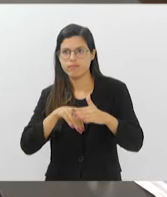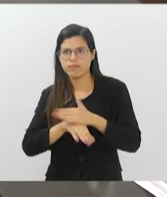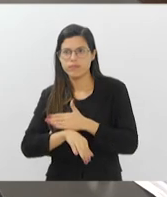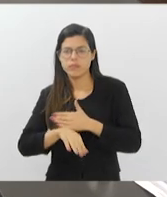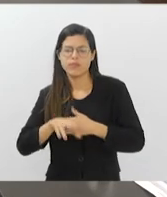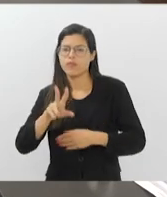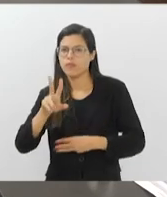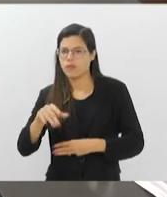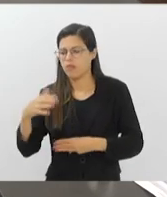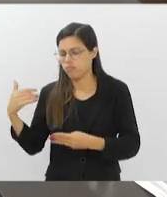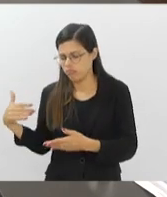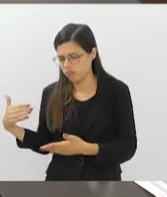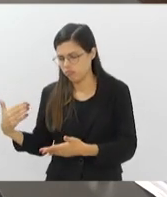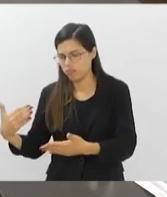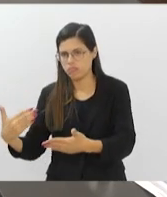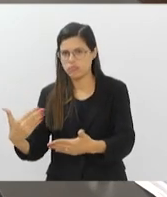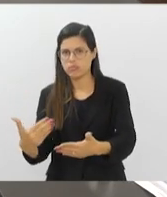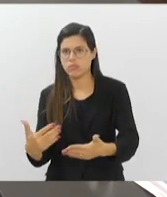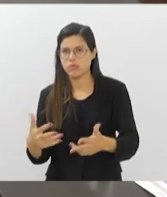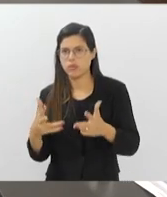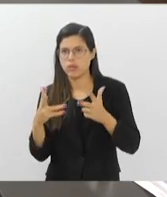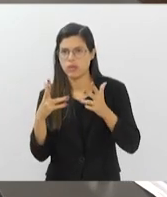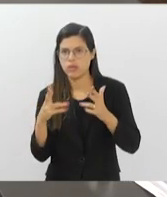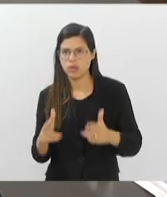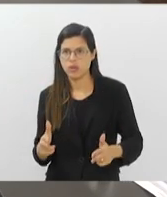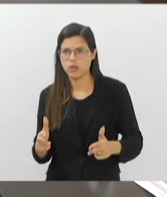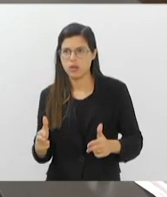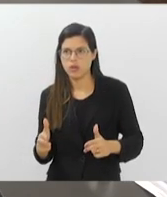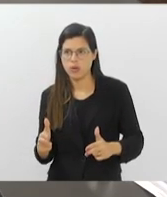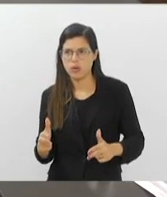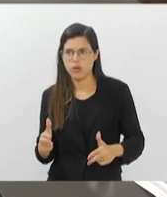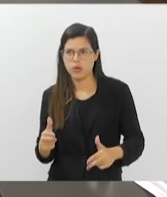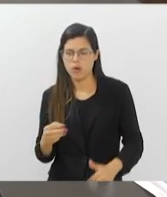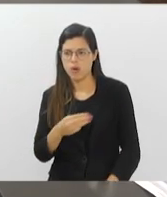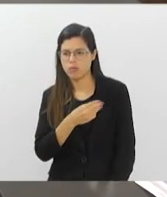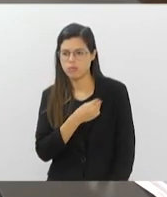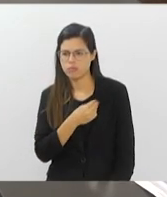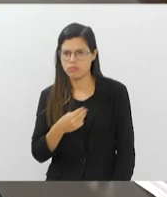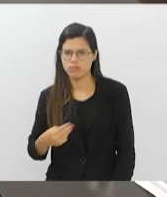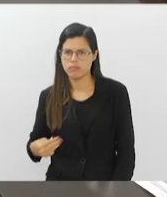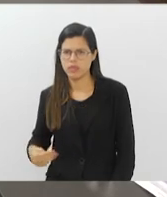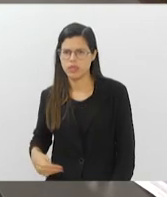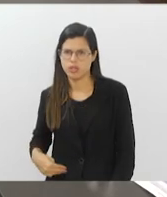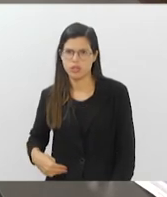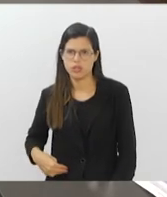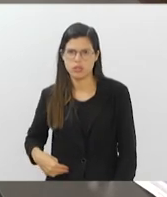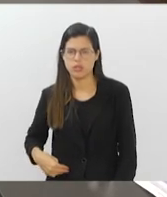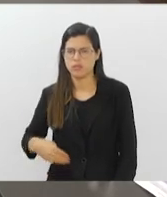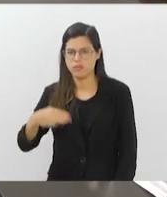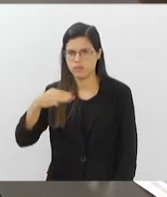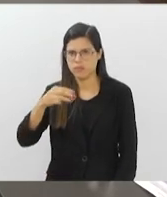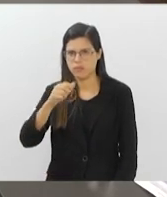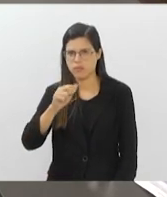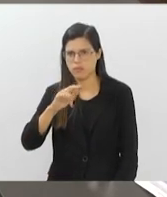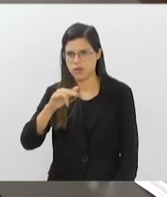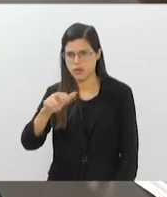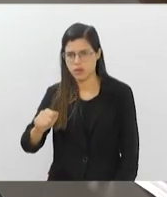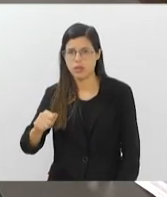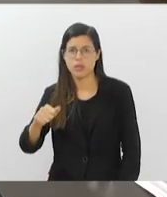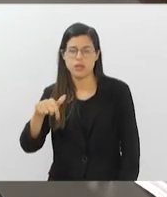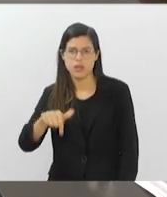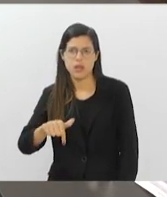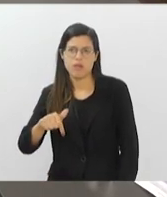inteira intoxicado, como é o caso da nossa ministra Marina Silva, que se intoxicou com mercúrio, porque o pai, antes de ser seringueiro,